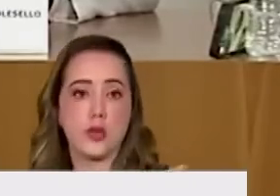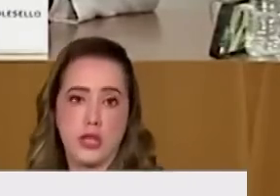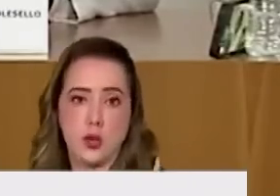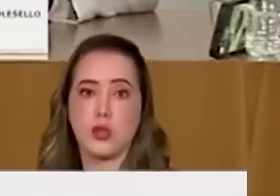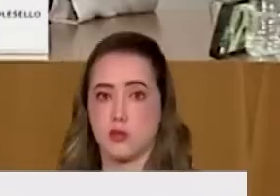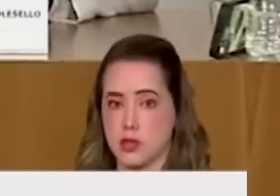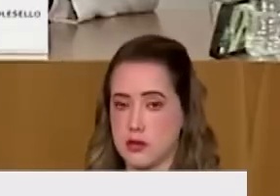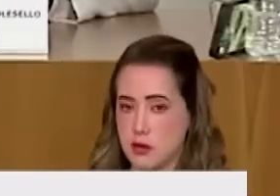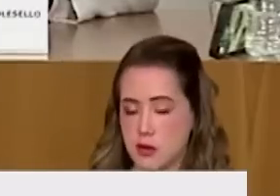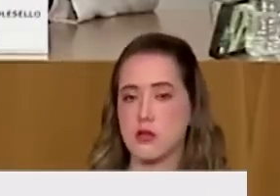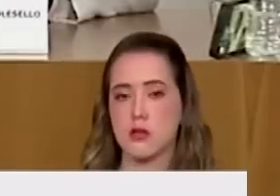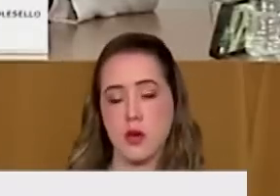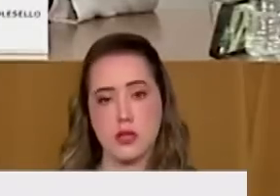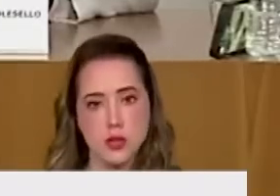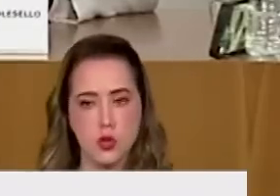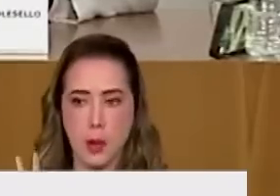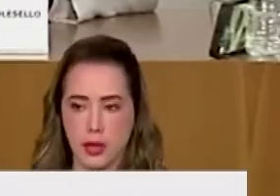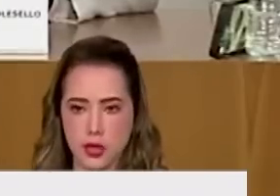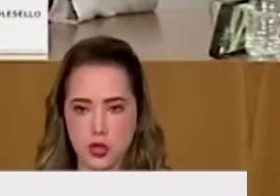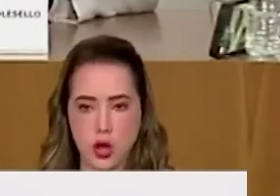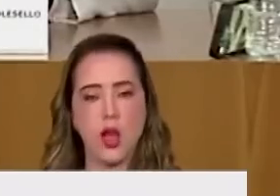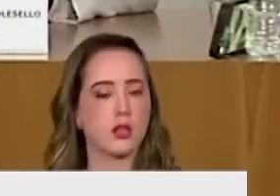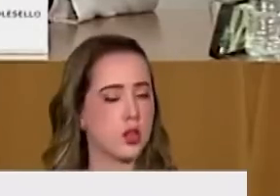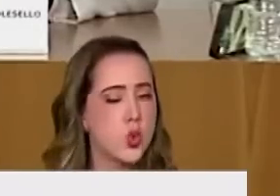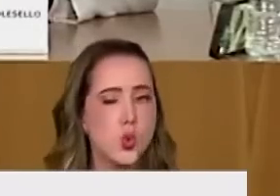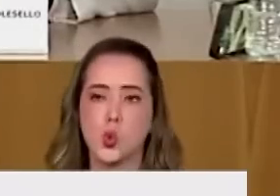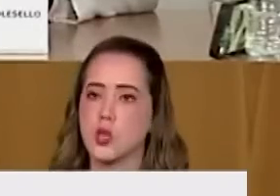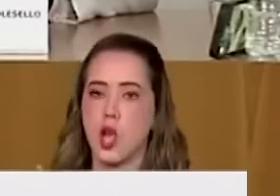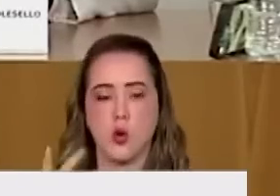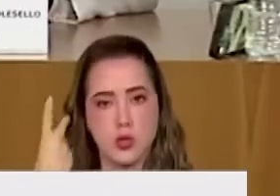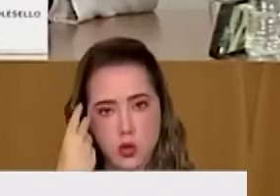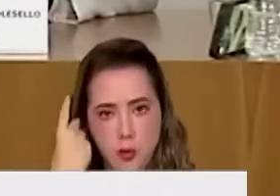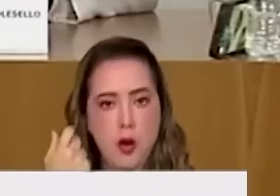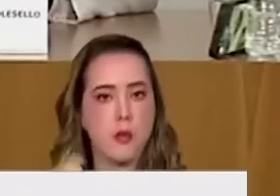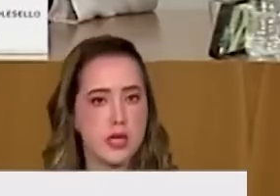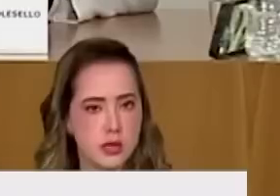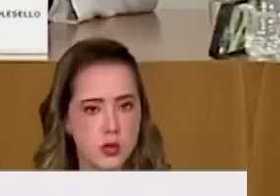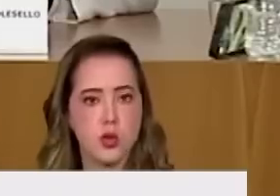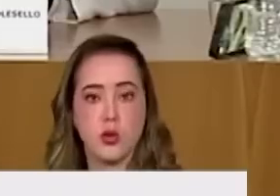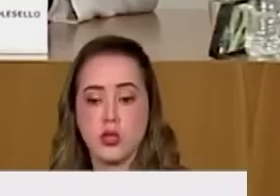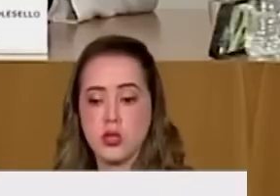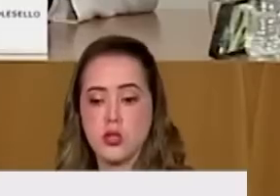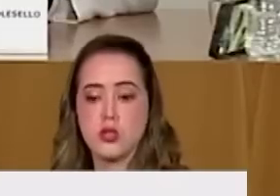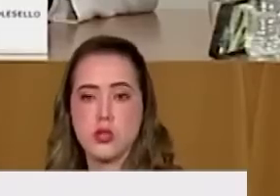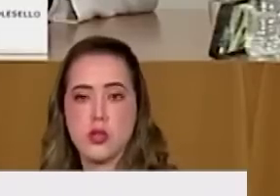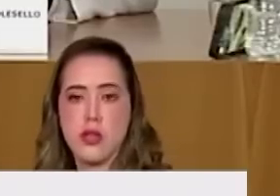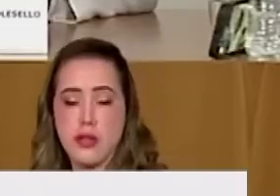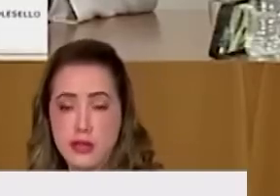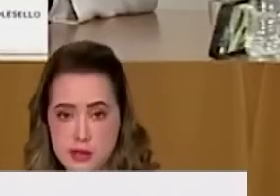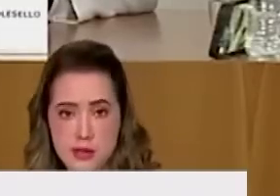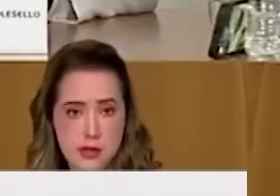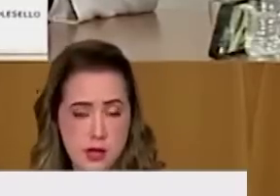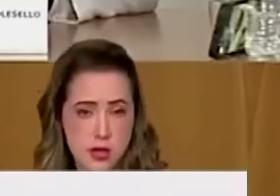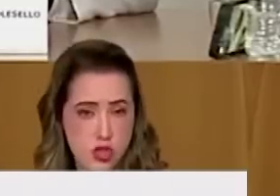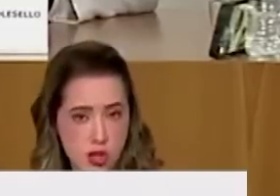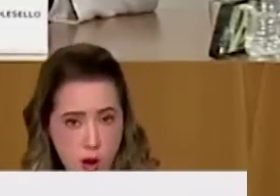uma cirurgia programada que transcorreu dentro da normalidade, com anestesia geral, tá? Como é de praxe e